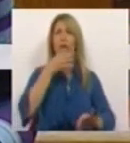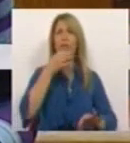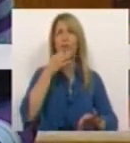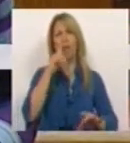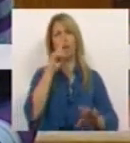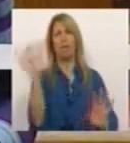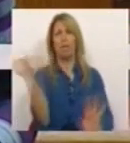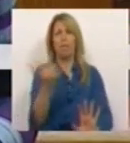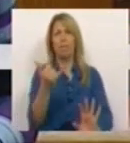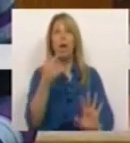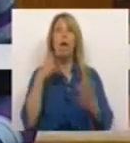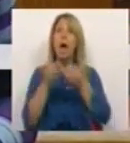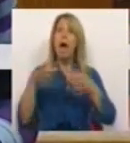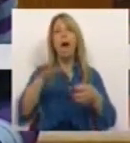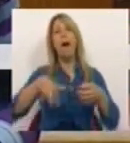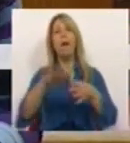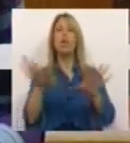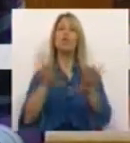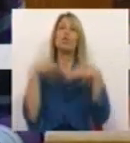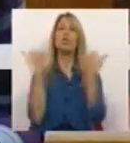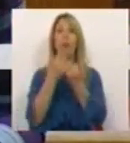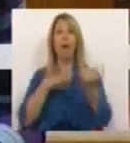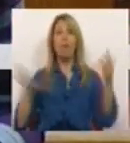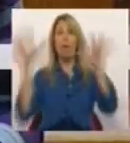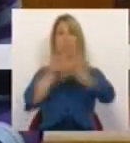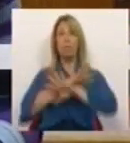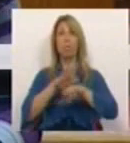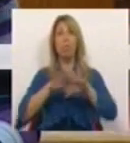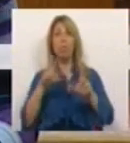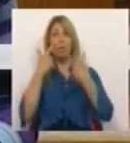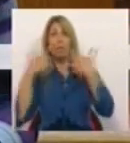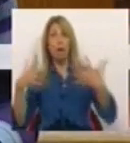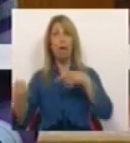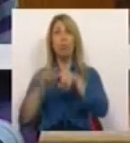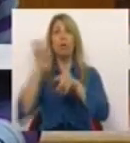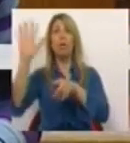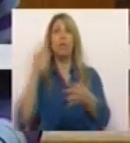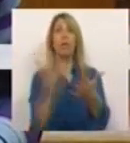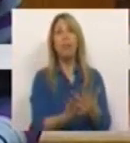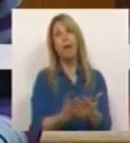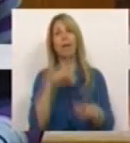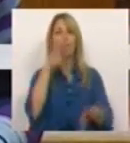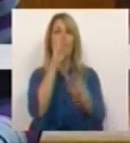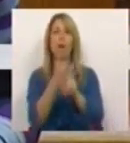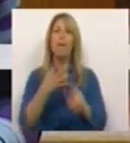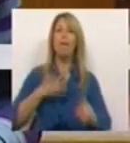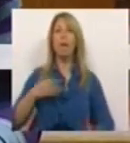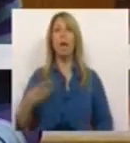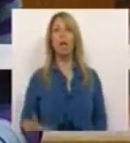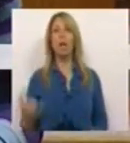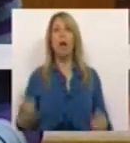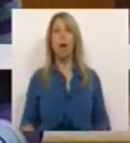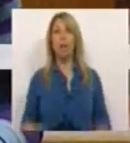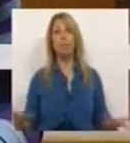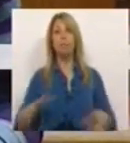a dimensão social para branquear as consequências das suas políticas e ao mesmo tempo legitimá-las. As consequências da